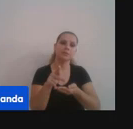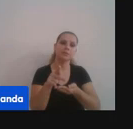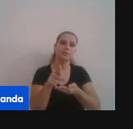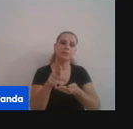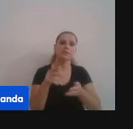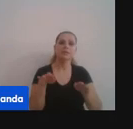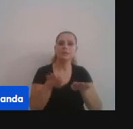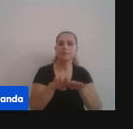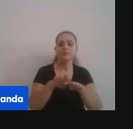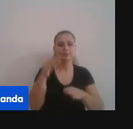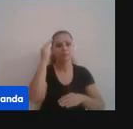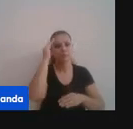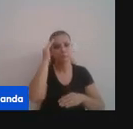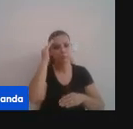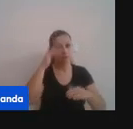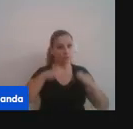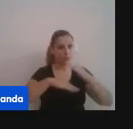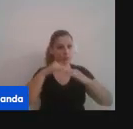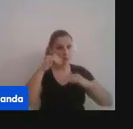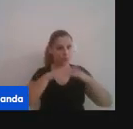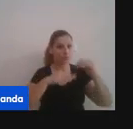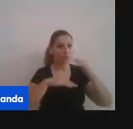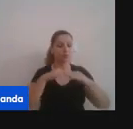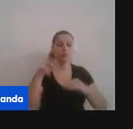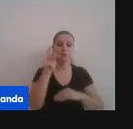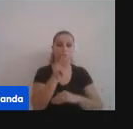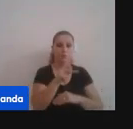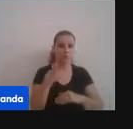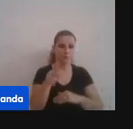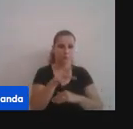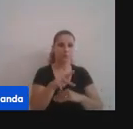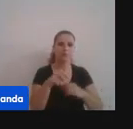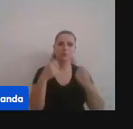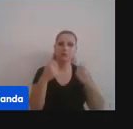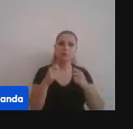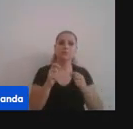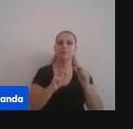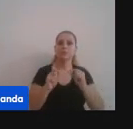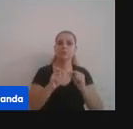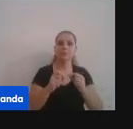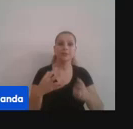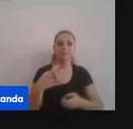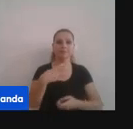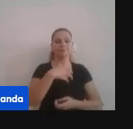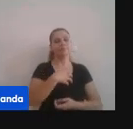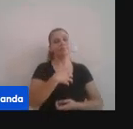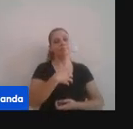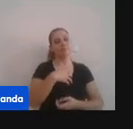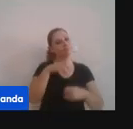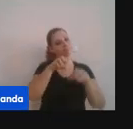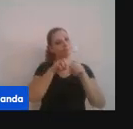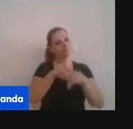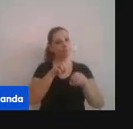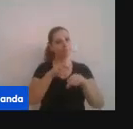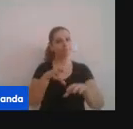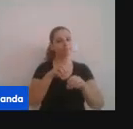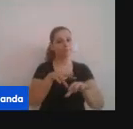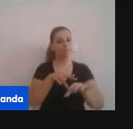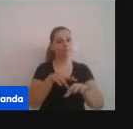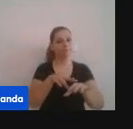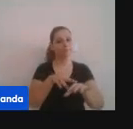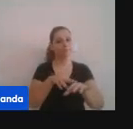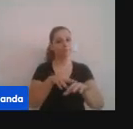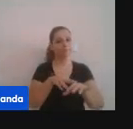que os funcionários e esses professores precisam se ver como educadores? Será que é possível implementar um